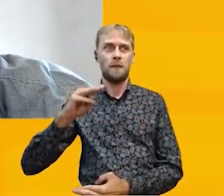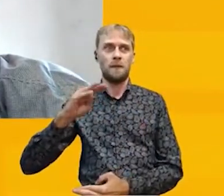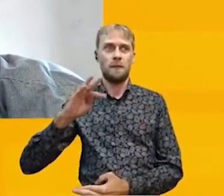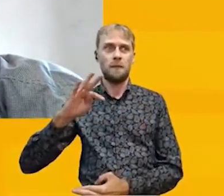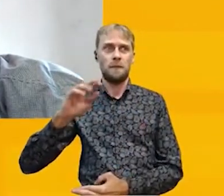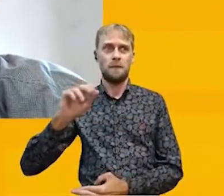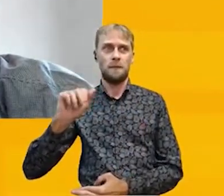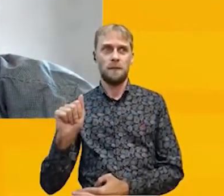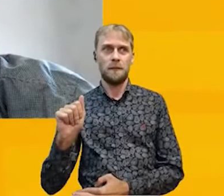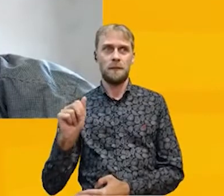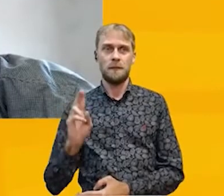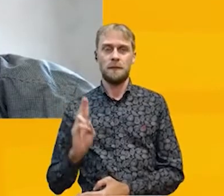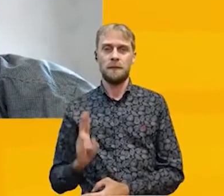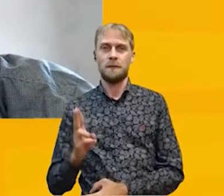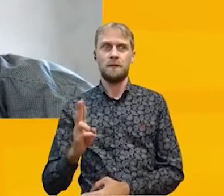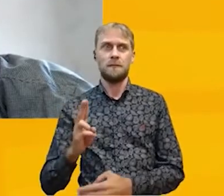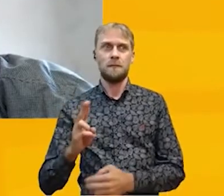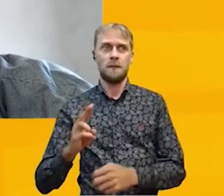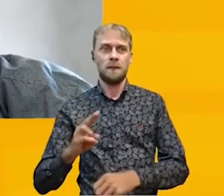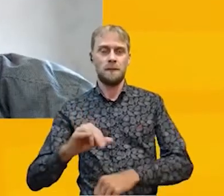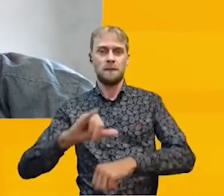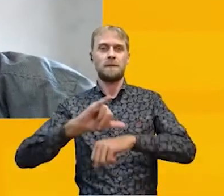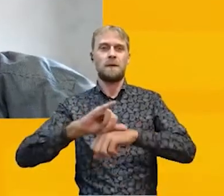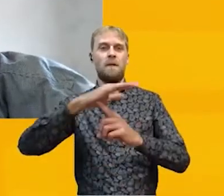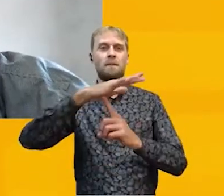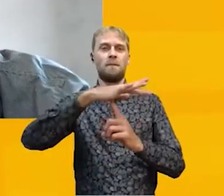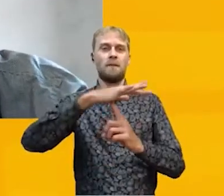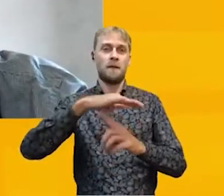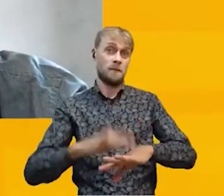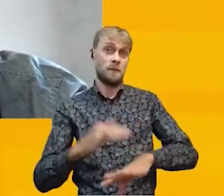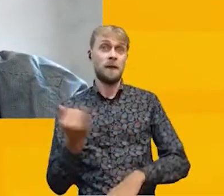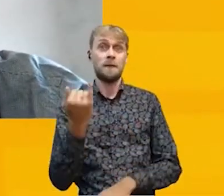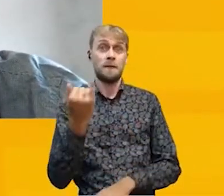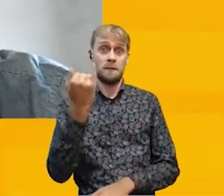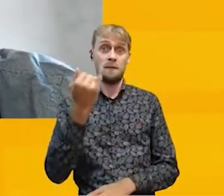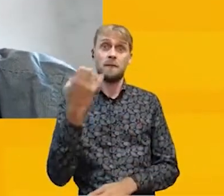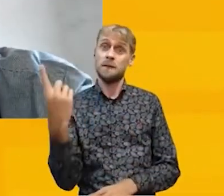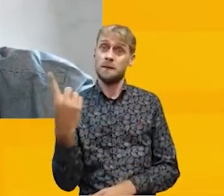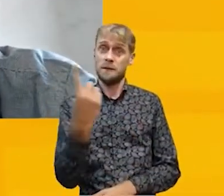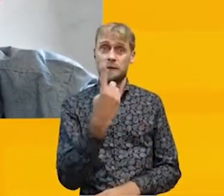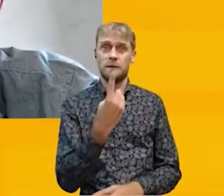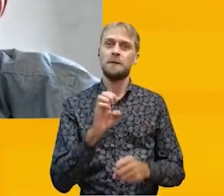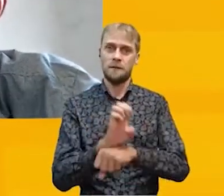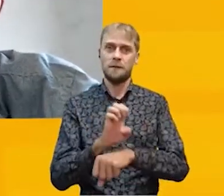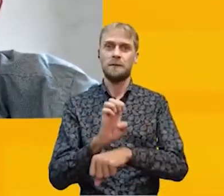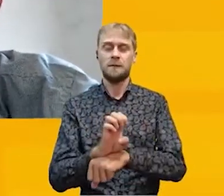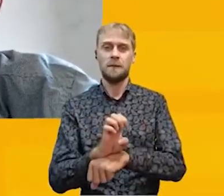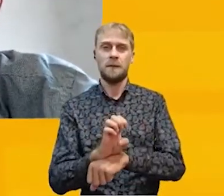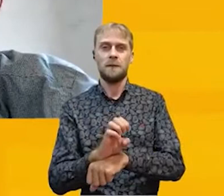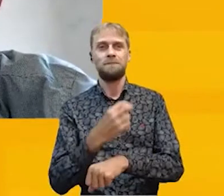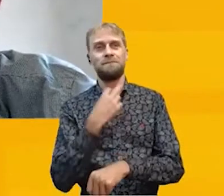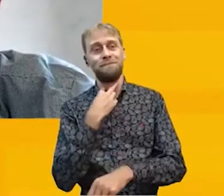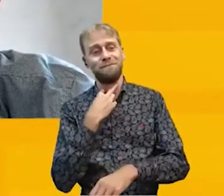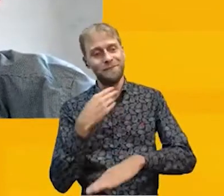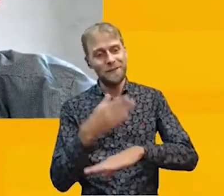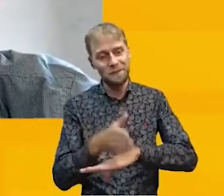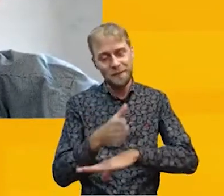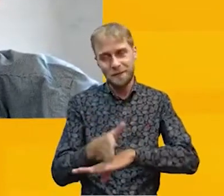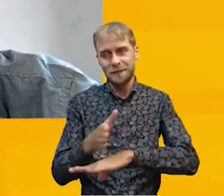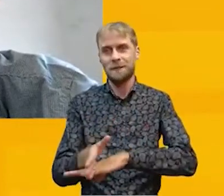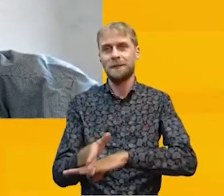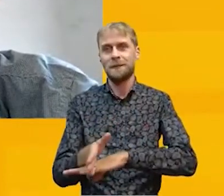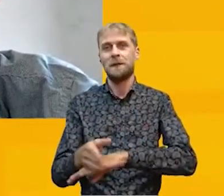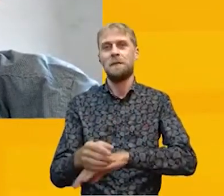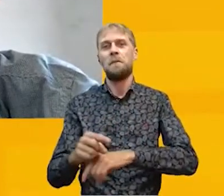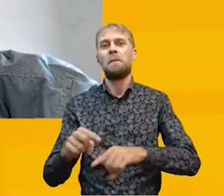durante as principais feiras agropecuárias do estado. Não foi presencial, Ralum, mas daqui